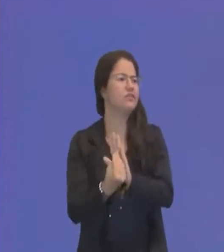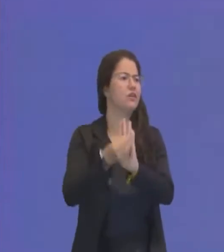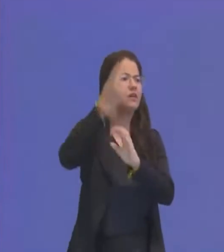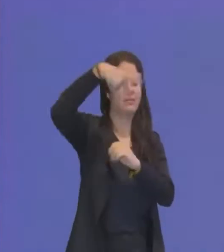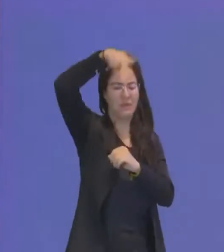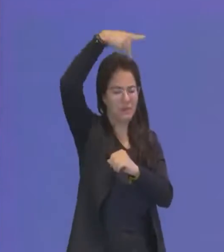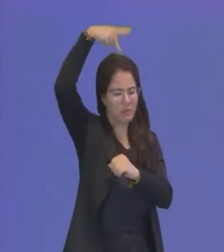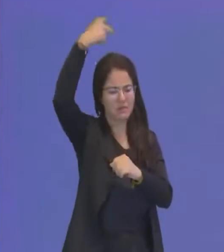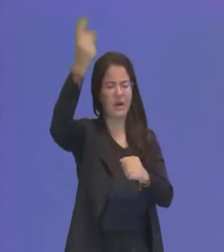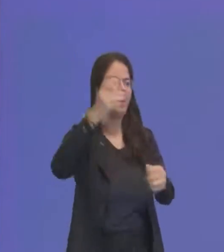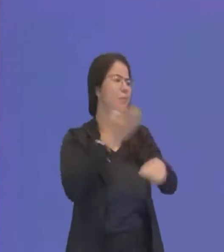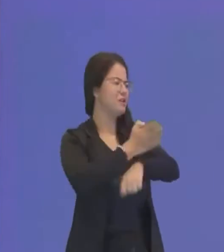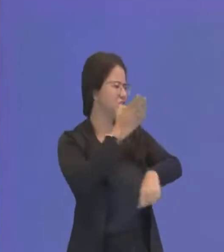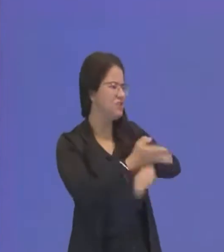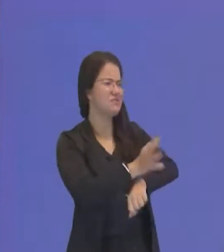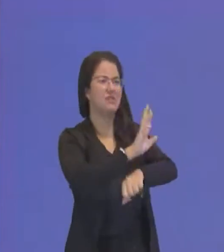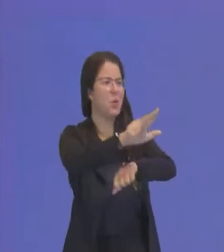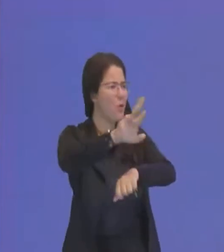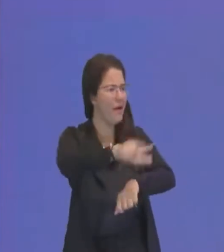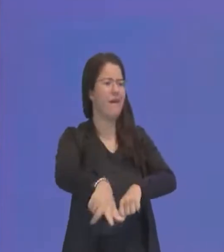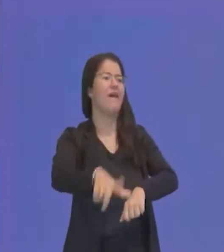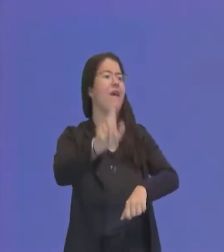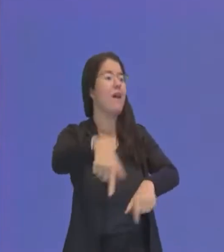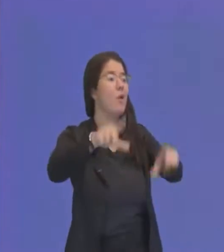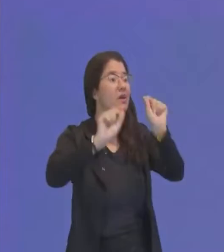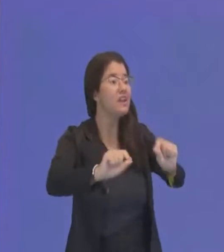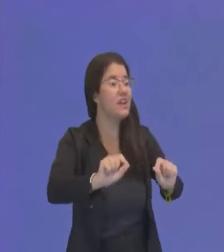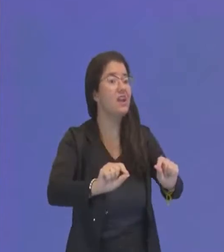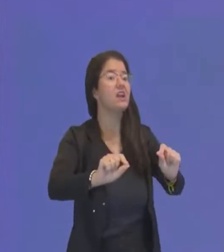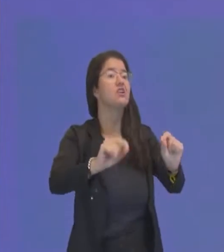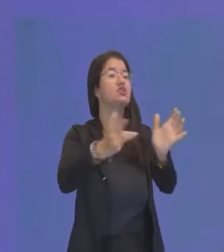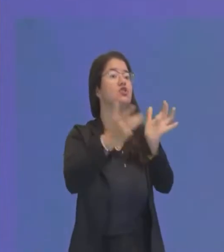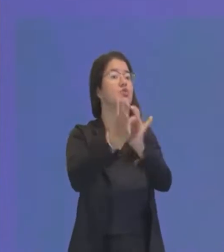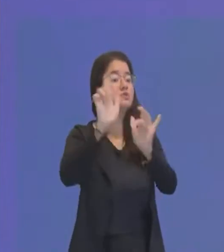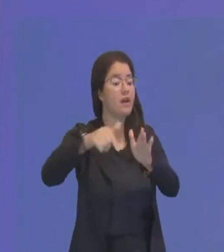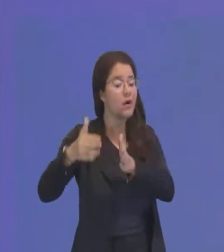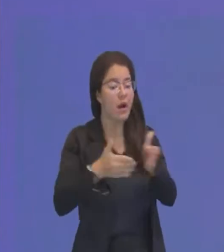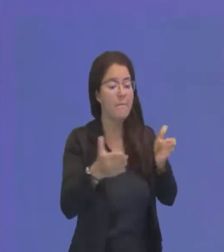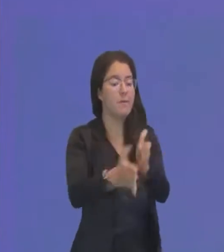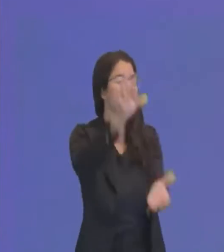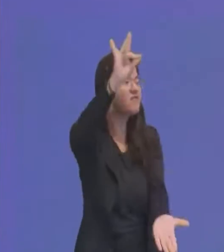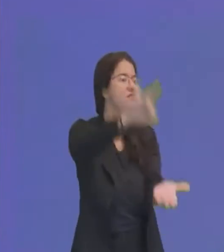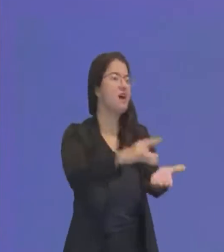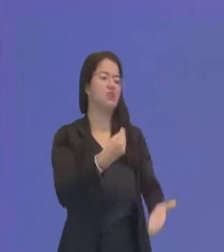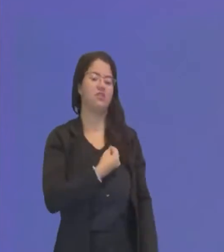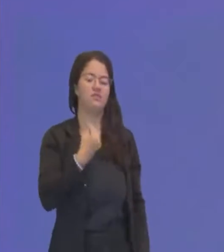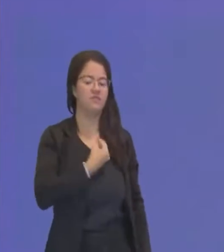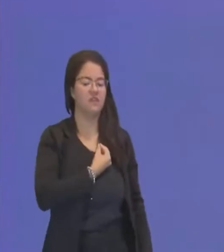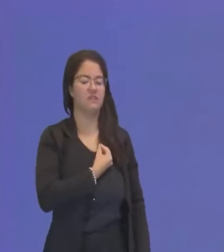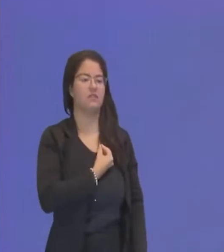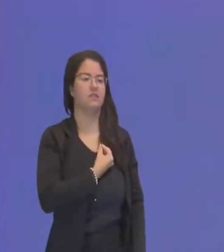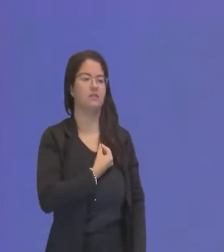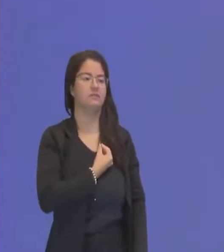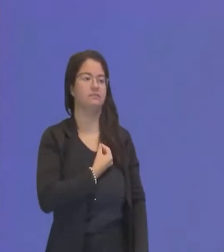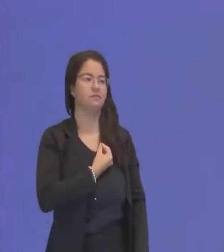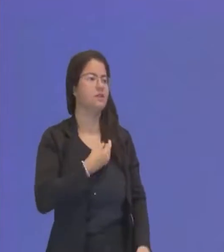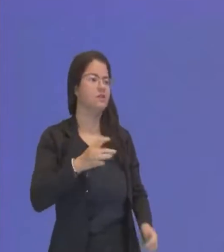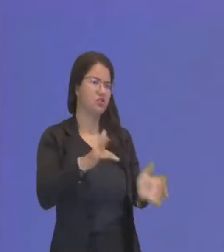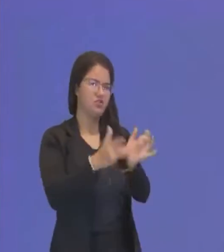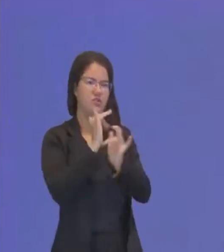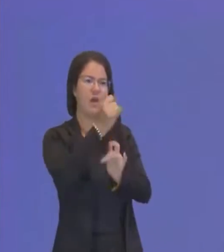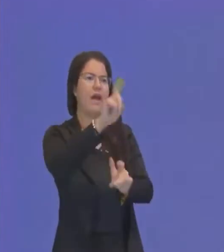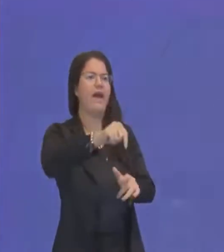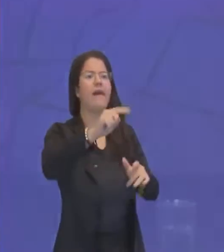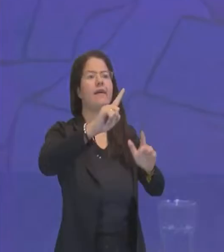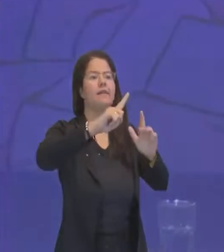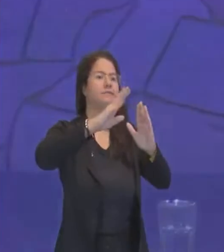em Cristo Jesus. O Senhor Jesus falou: eu sou o caminho, a verdade e a vida. Ele não disse a igreja batista é o caminho, a